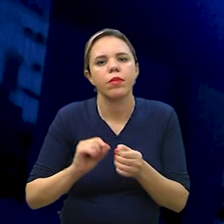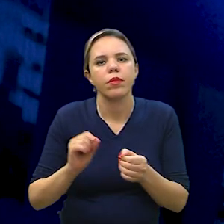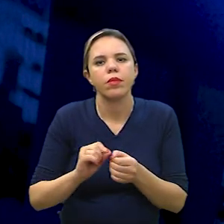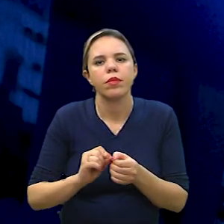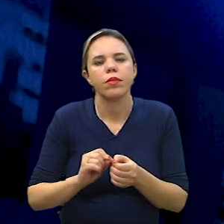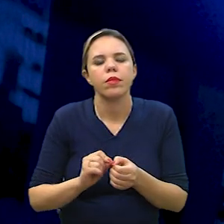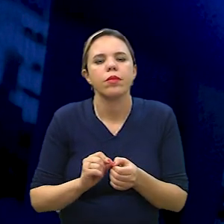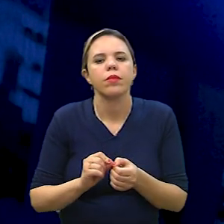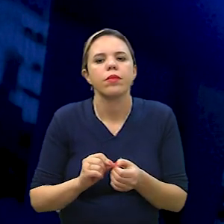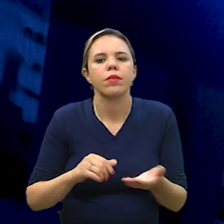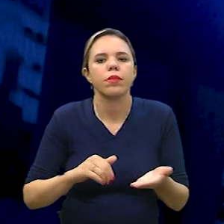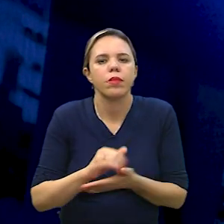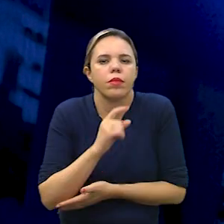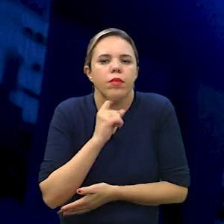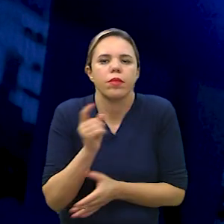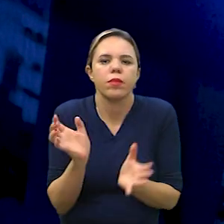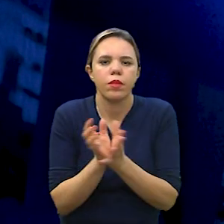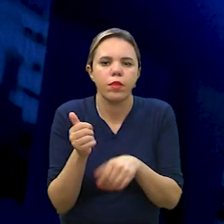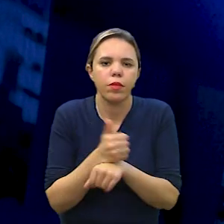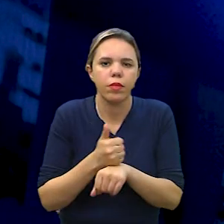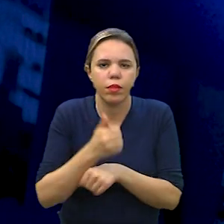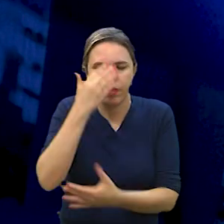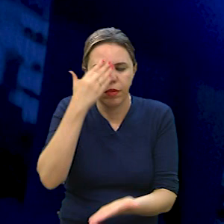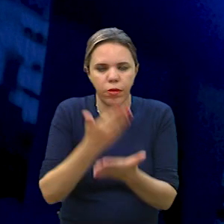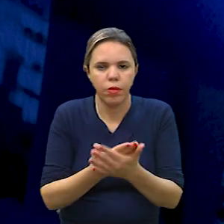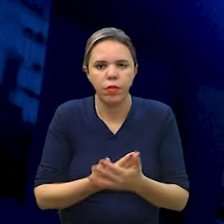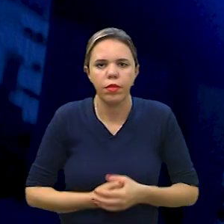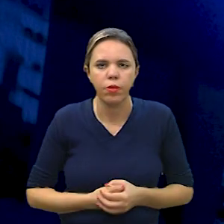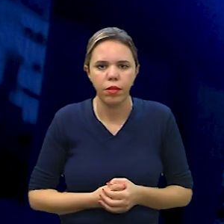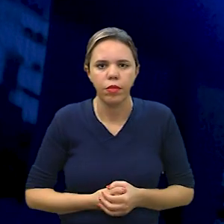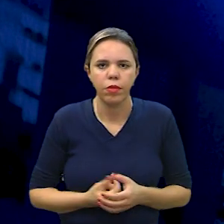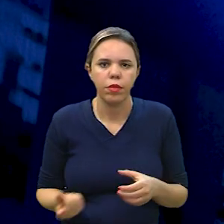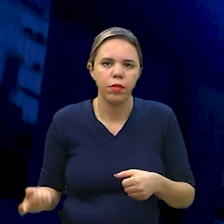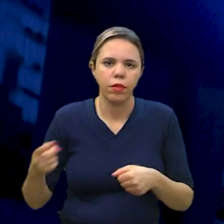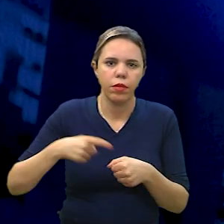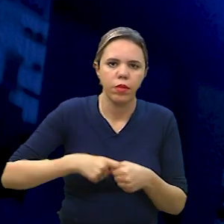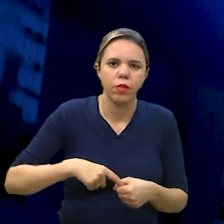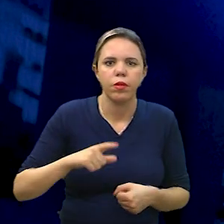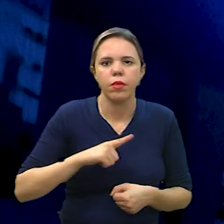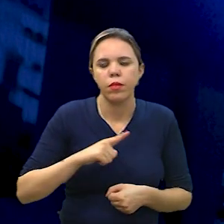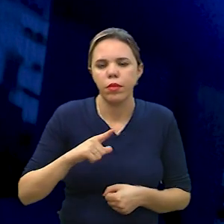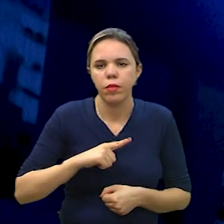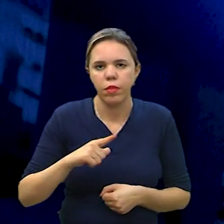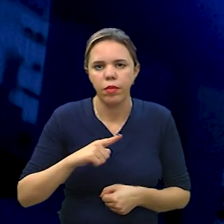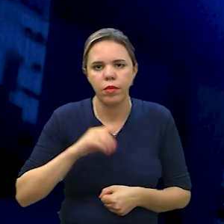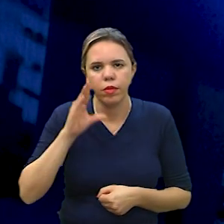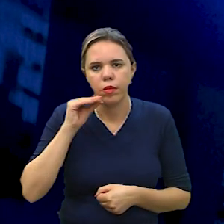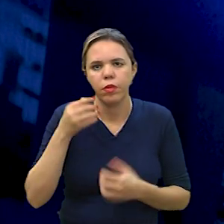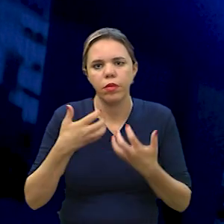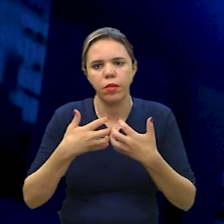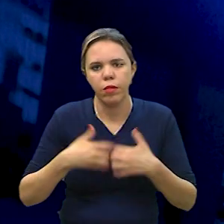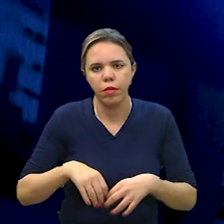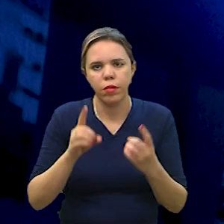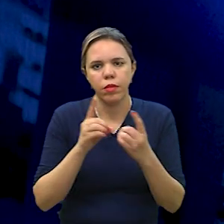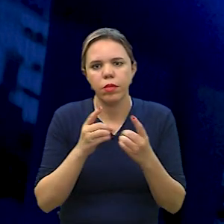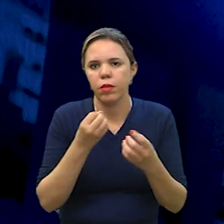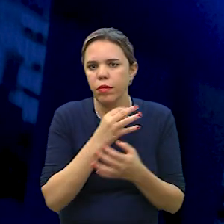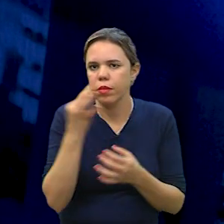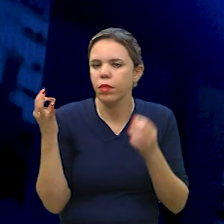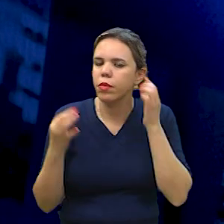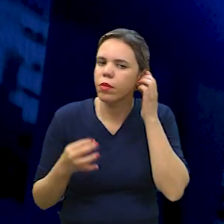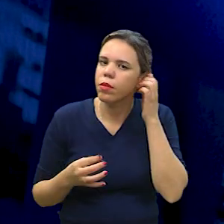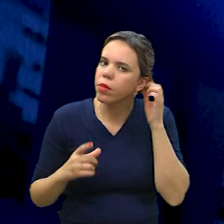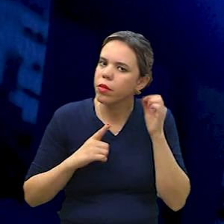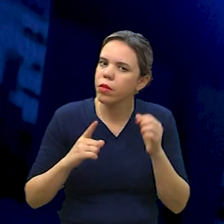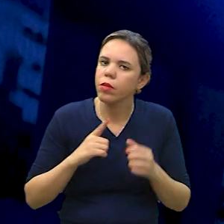ia fazer para não dispensar ninguém da equipe, porque eu acreditava que no retorno a gente teria um funcionamento muito